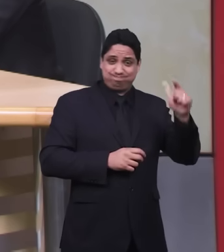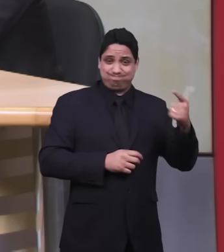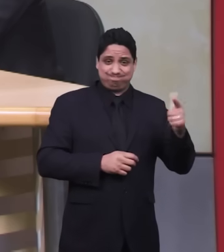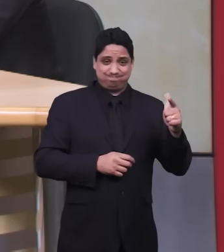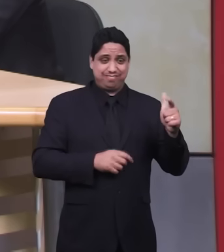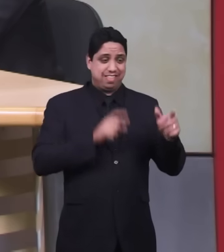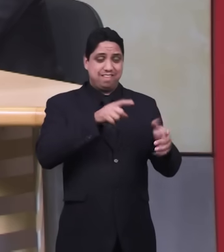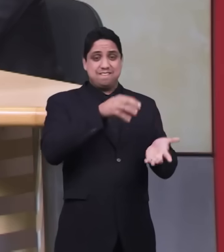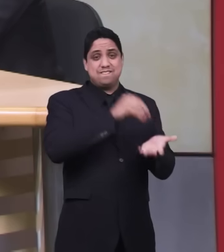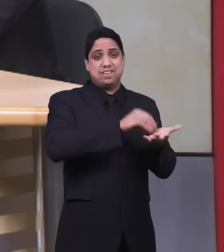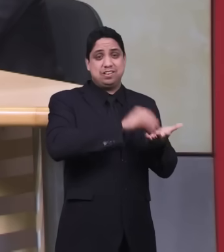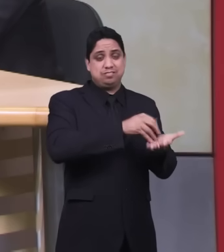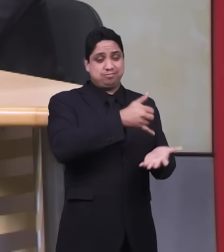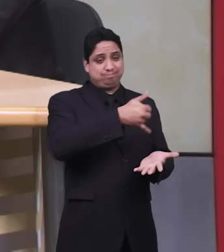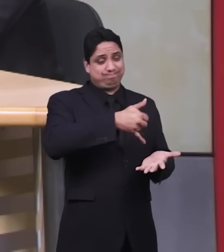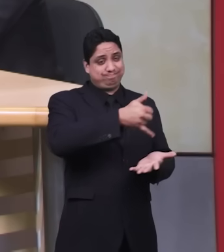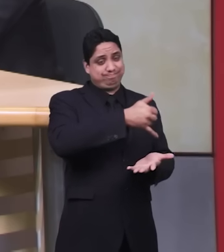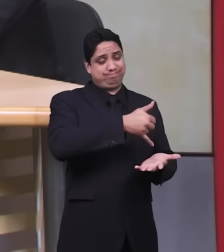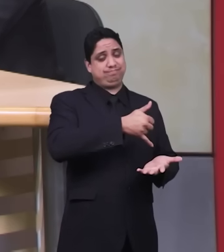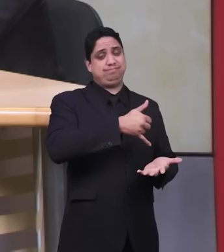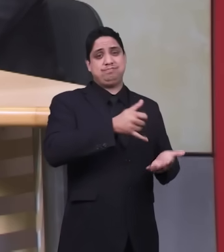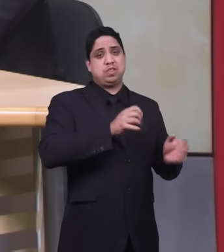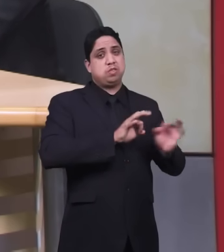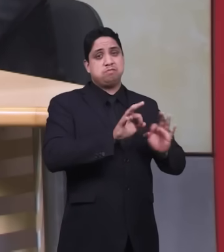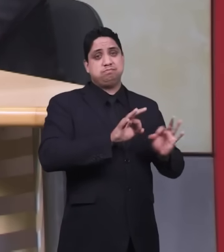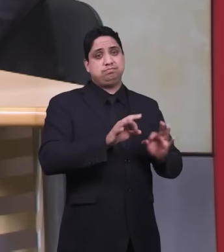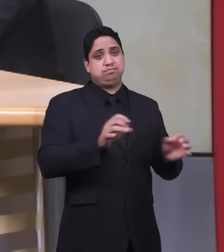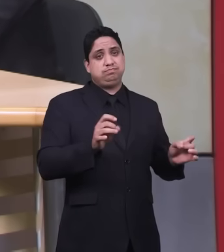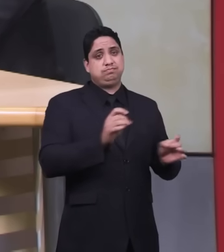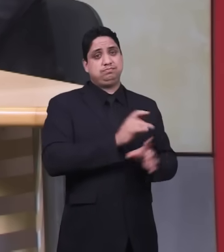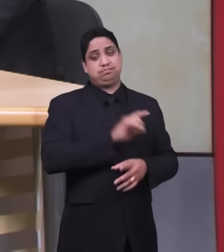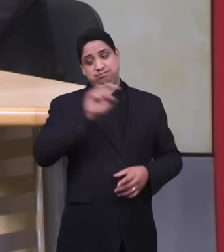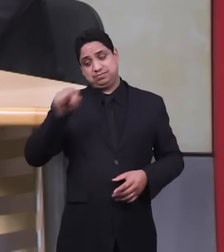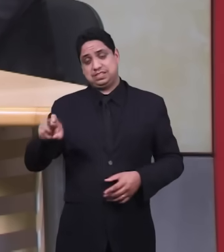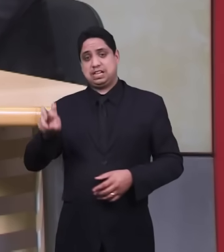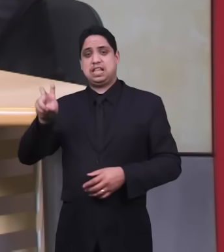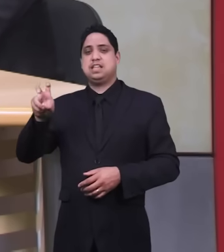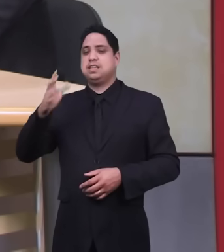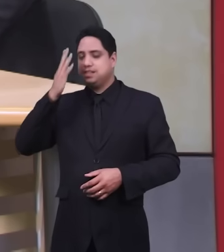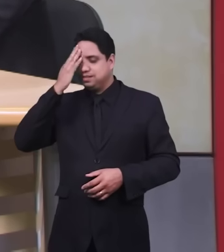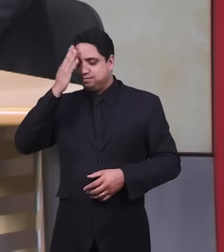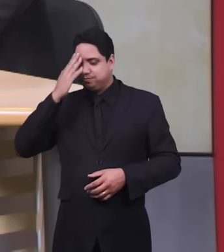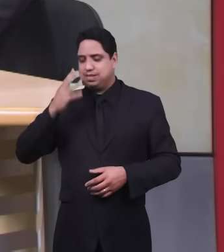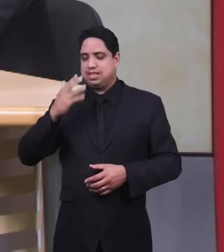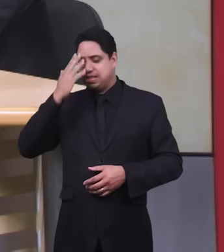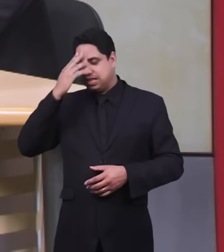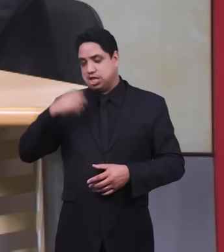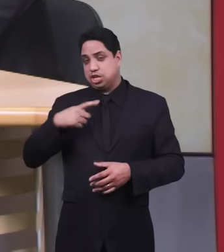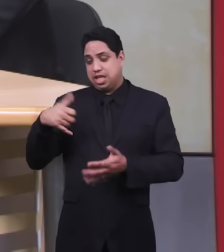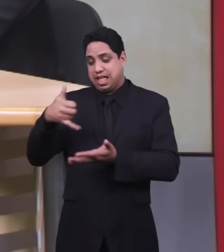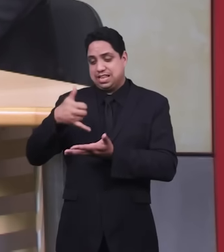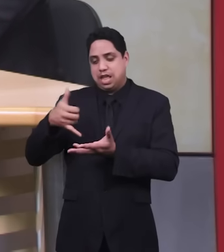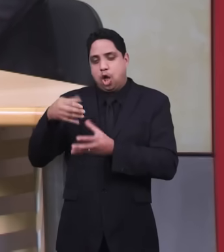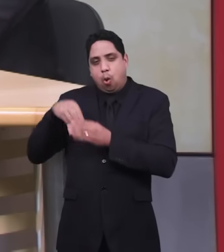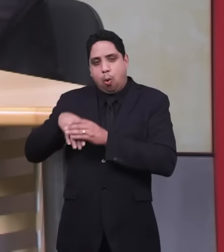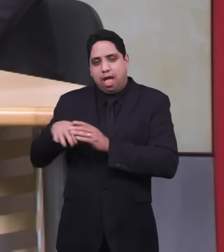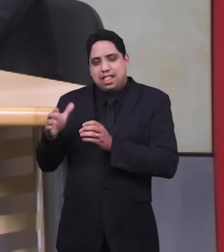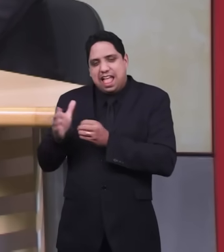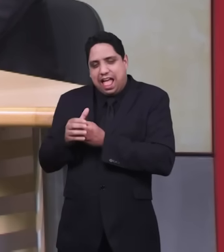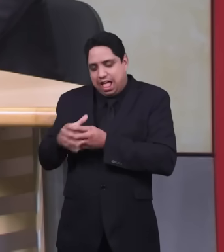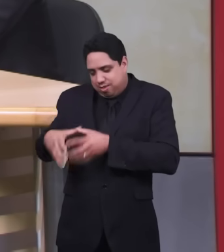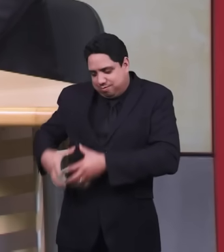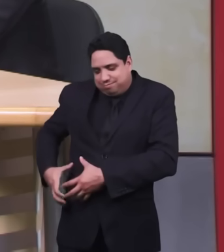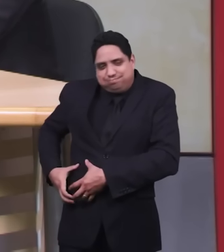na candeia, né? Não levaram consigo, certo. Não se prepararam para o momento. E as prudentes, não, elas tinham azeite. Então, o azeite é